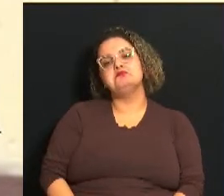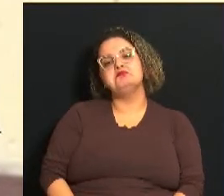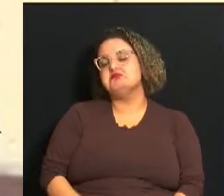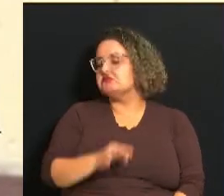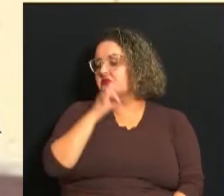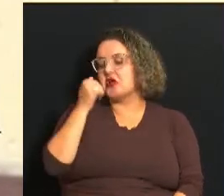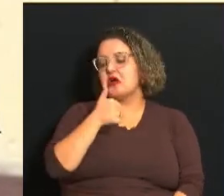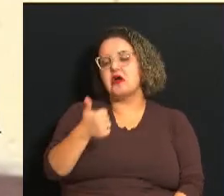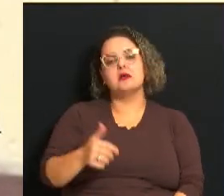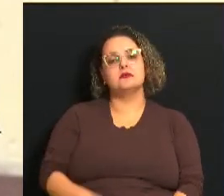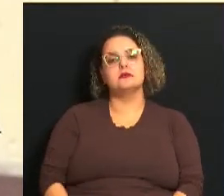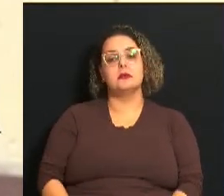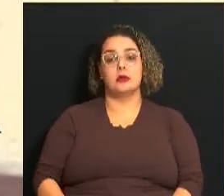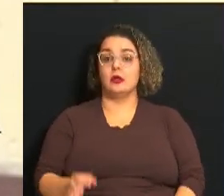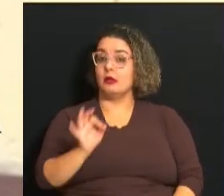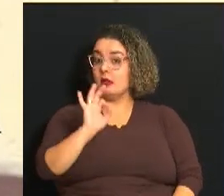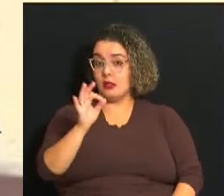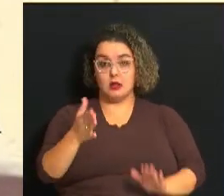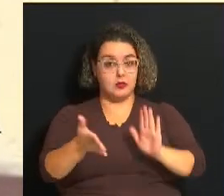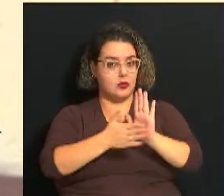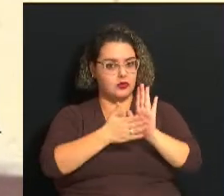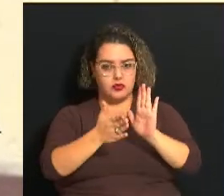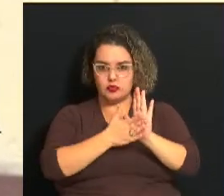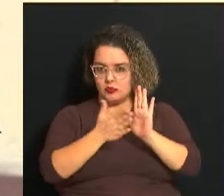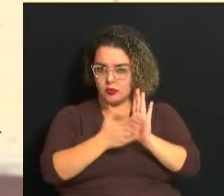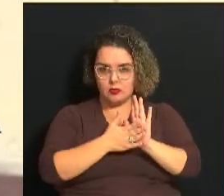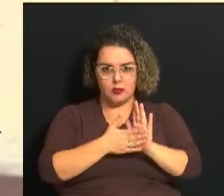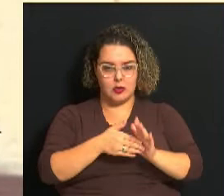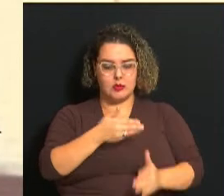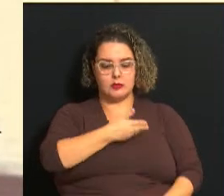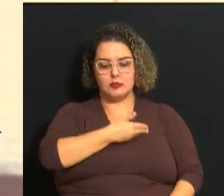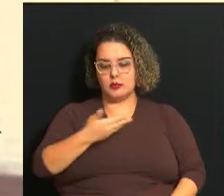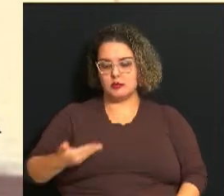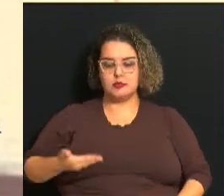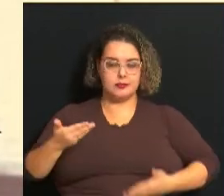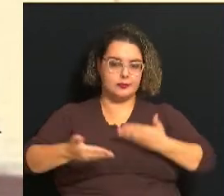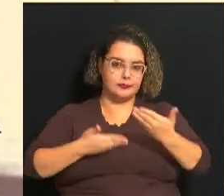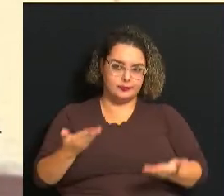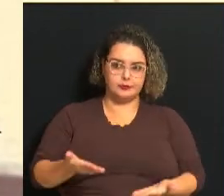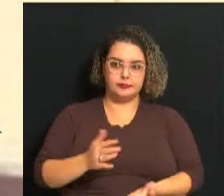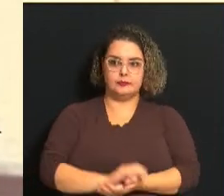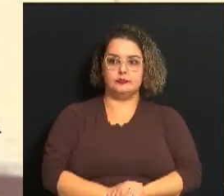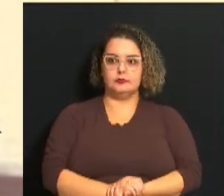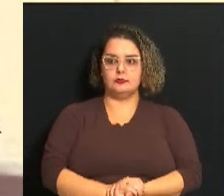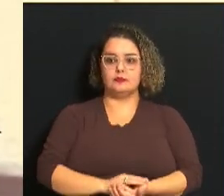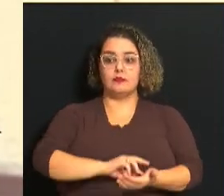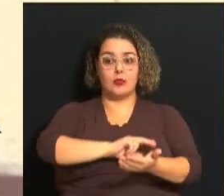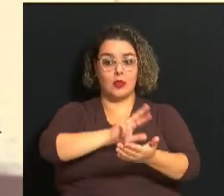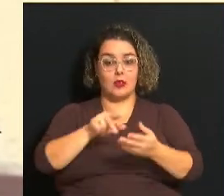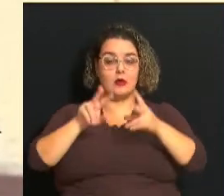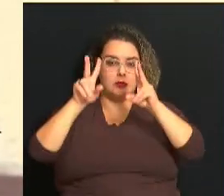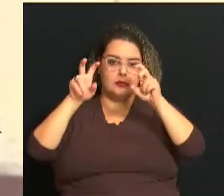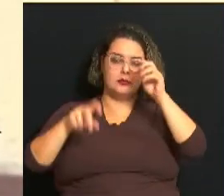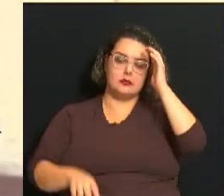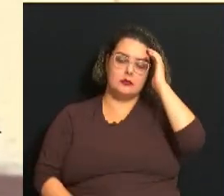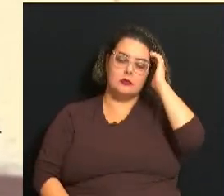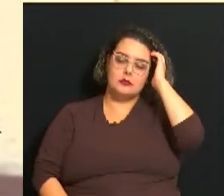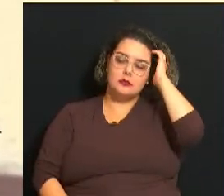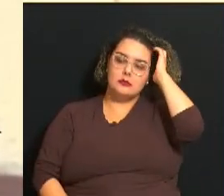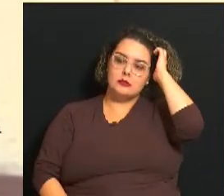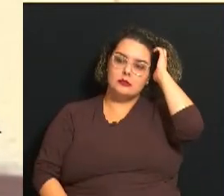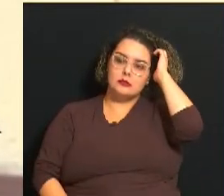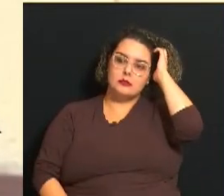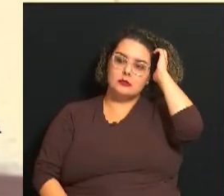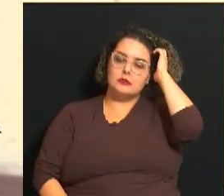servidores públicos são a gente nós estamos nesta 12ª reunião mas nós já debatemos vários assuntos vários temas aqui